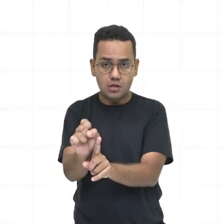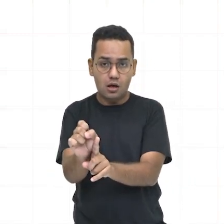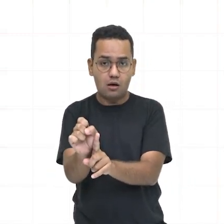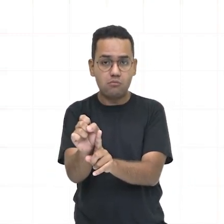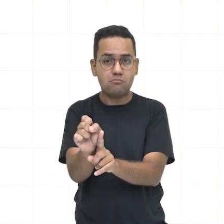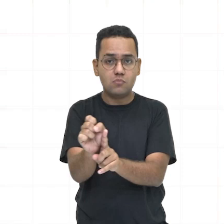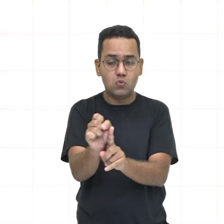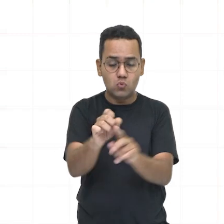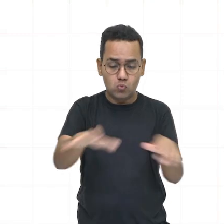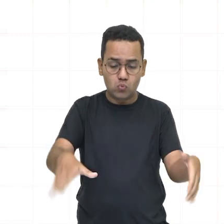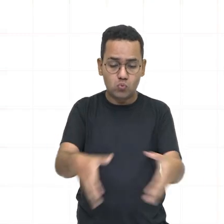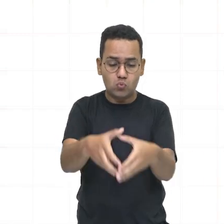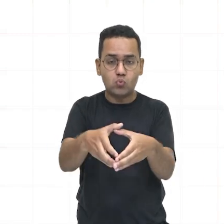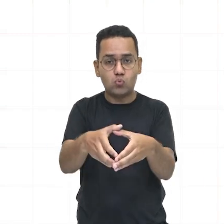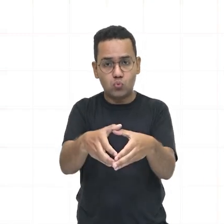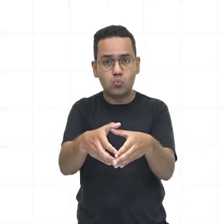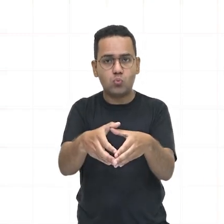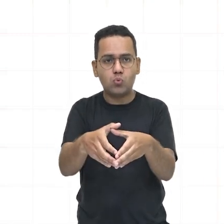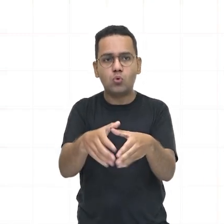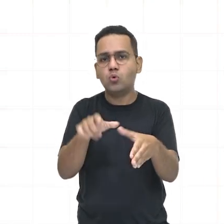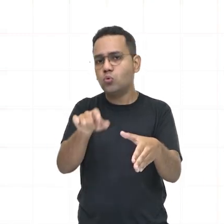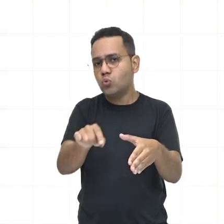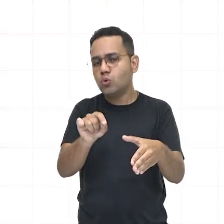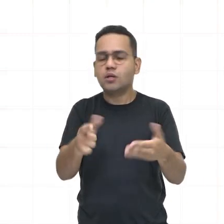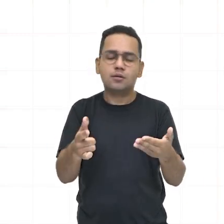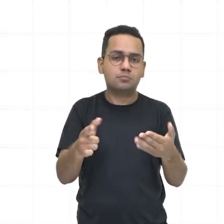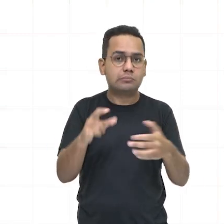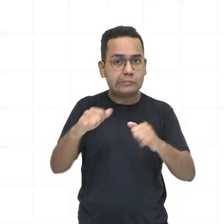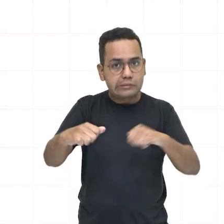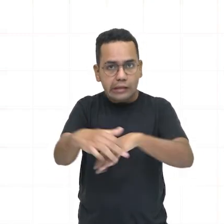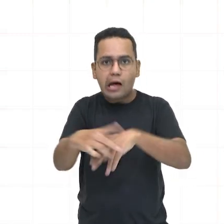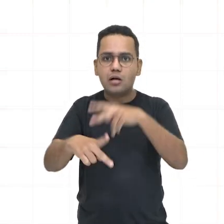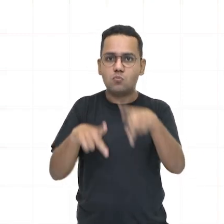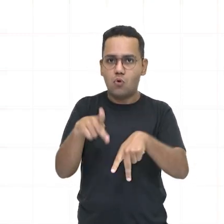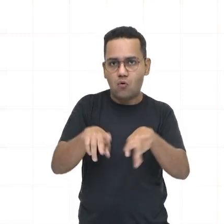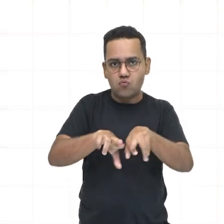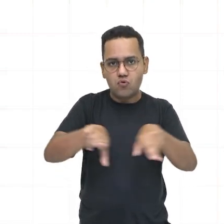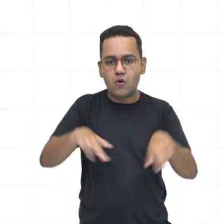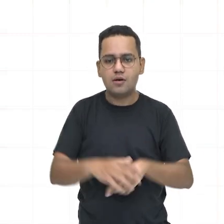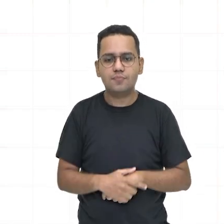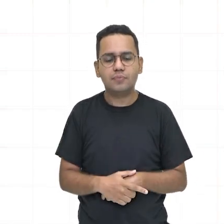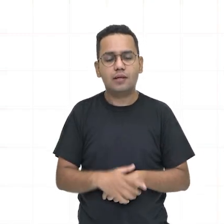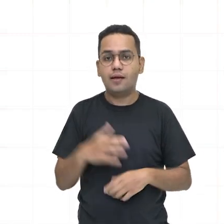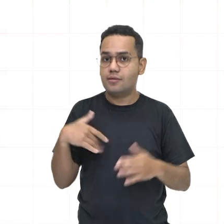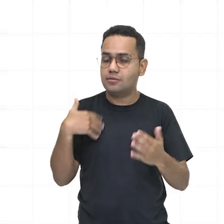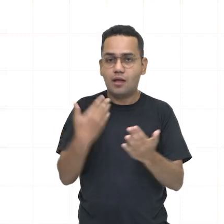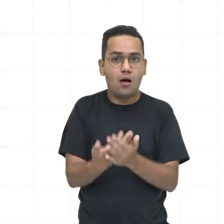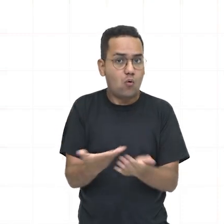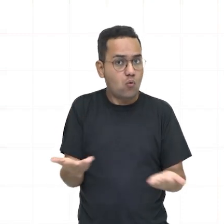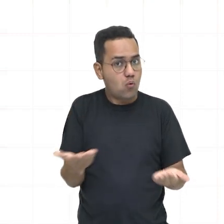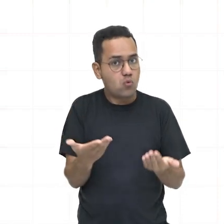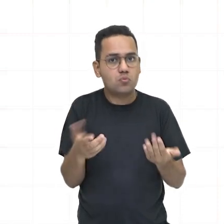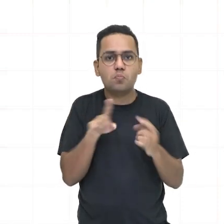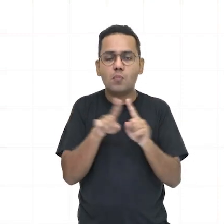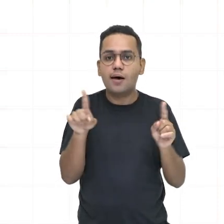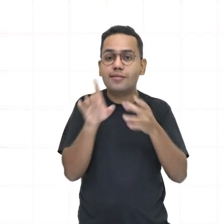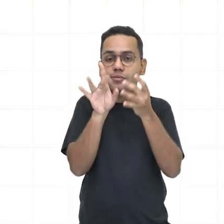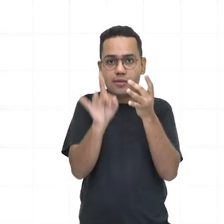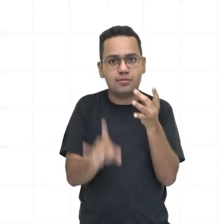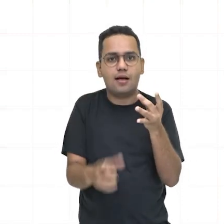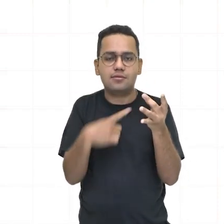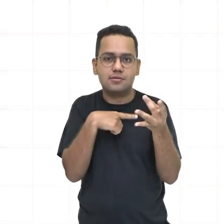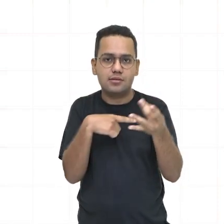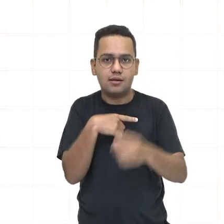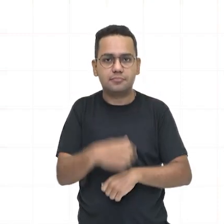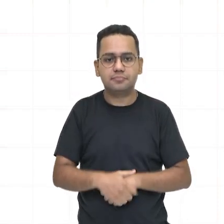em sociedade das grandes civilizações, ela dura por muito tempo e é complexa. Ela